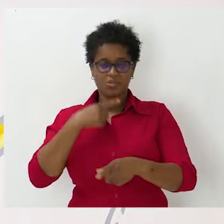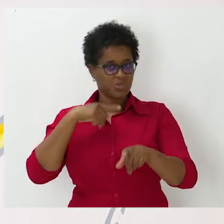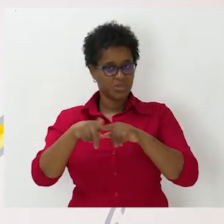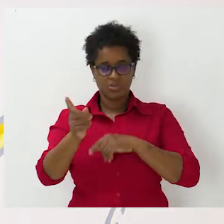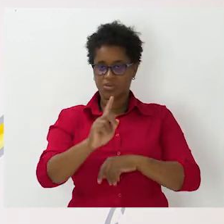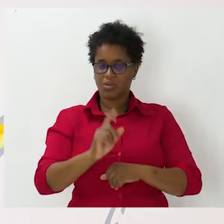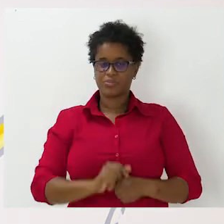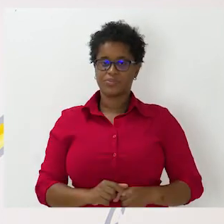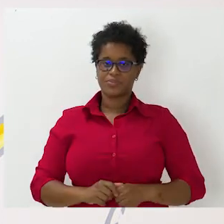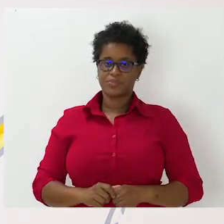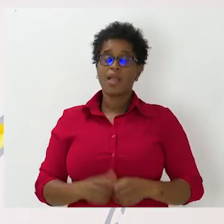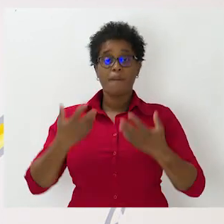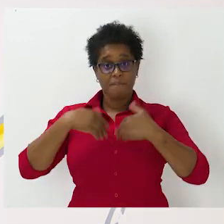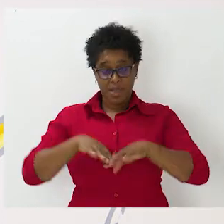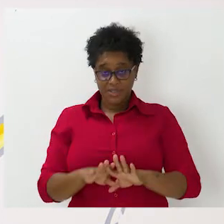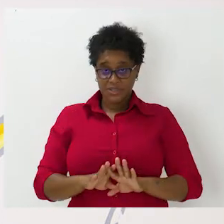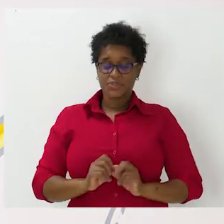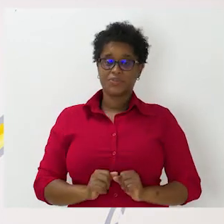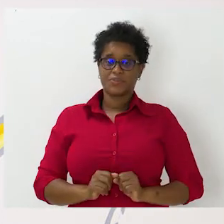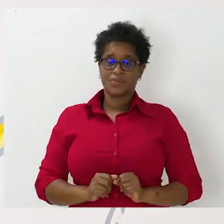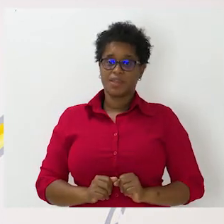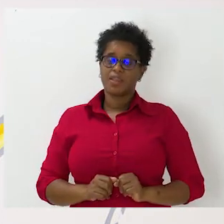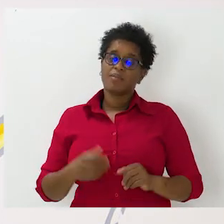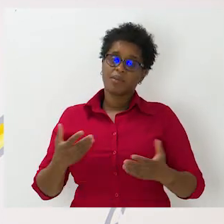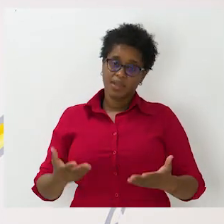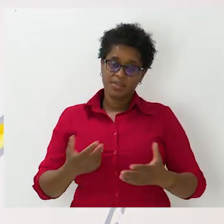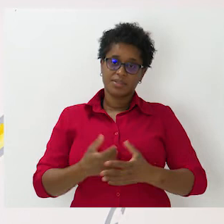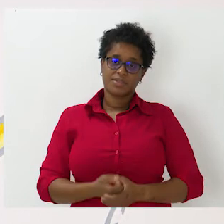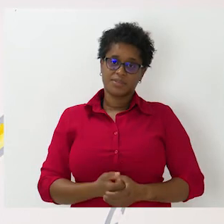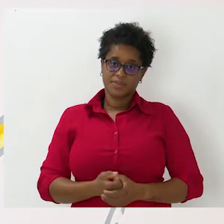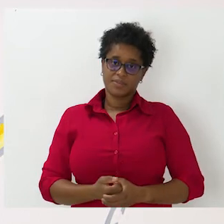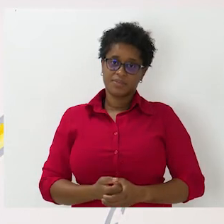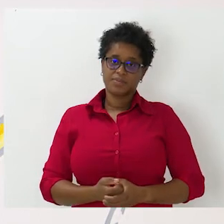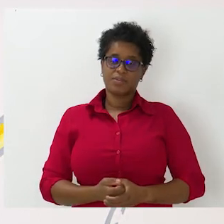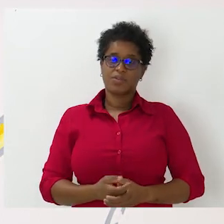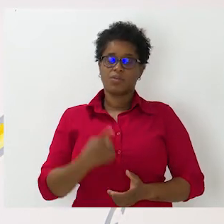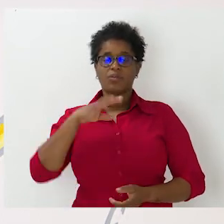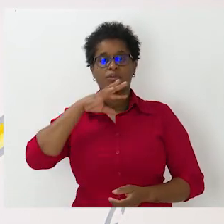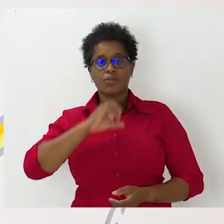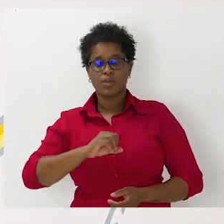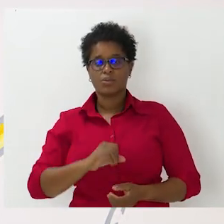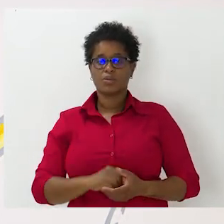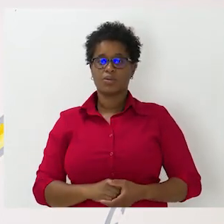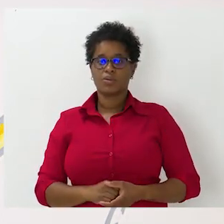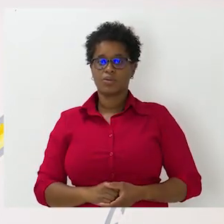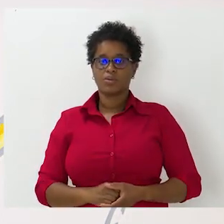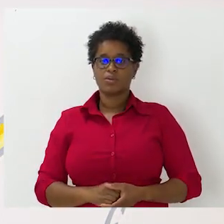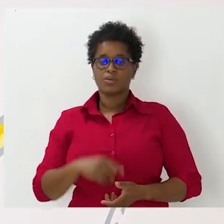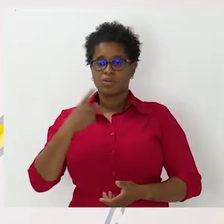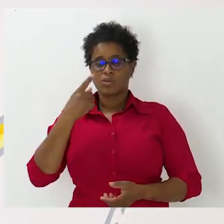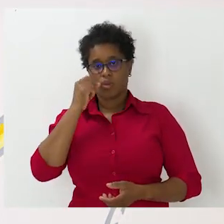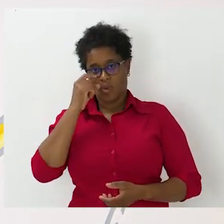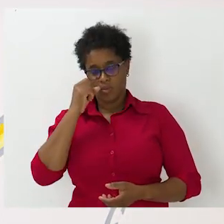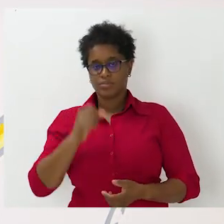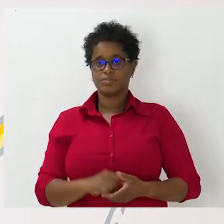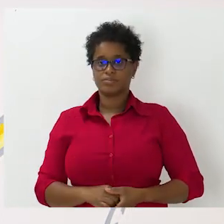político, mas perante um filho masculino, do sexo